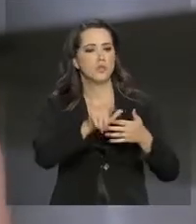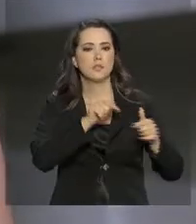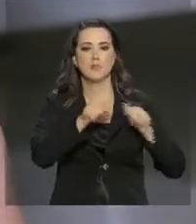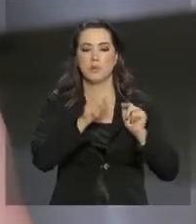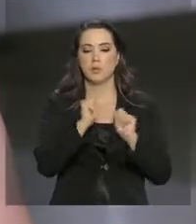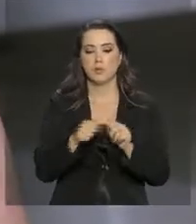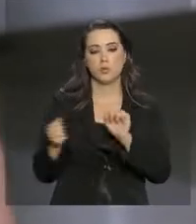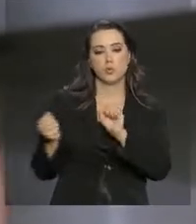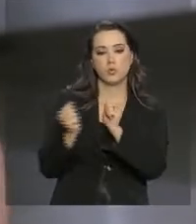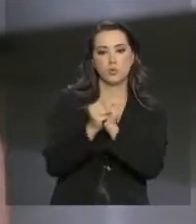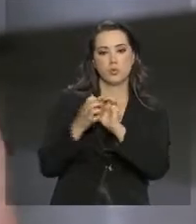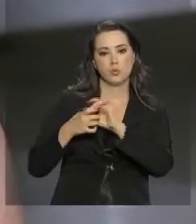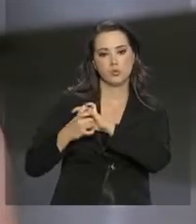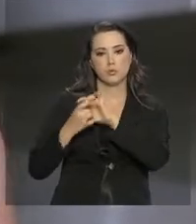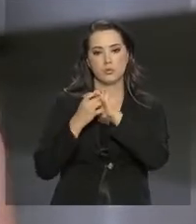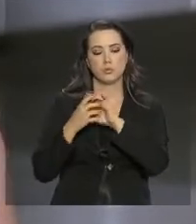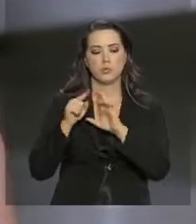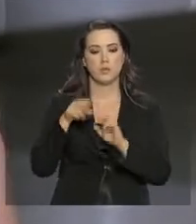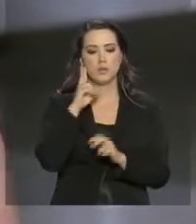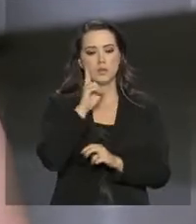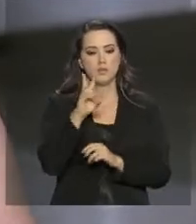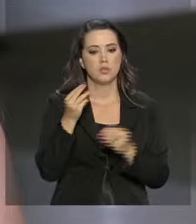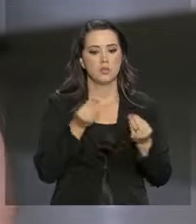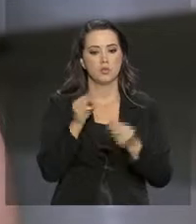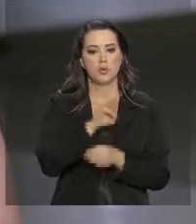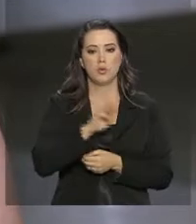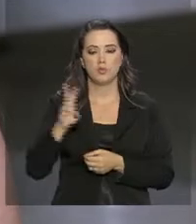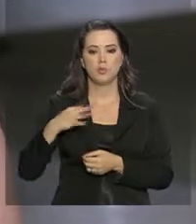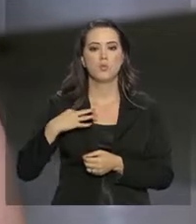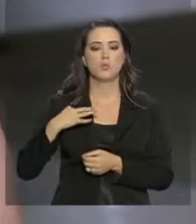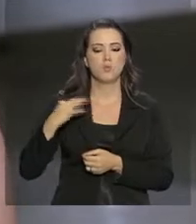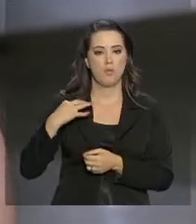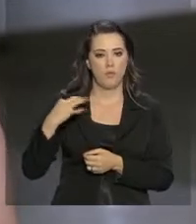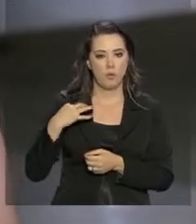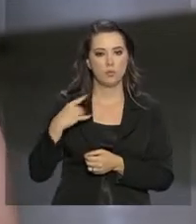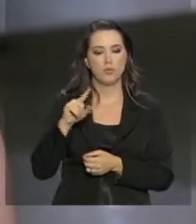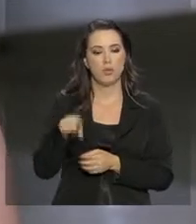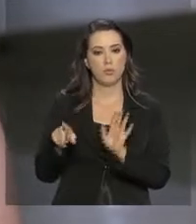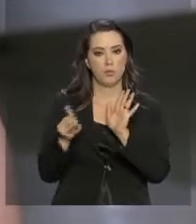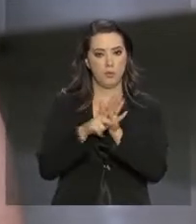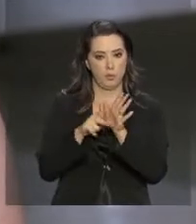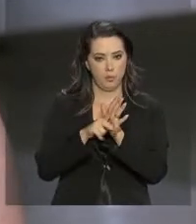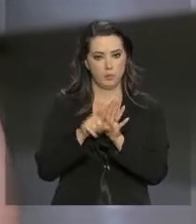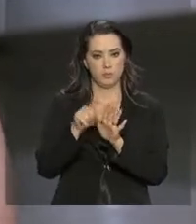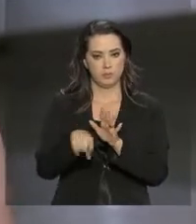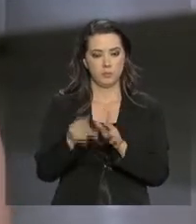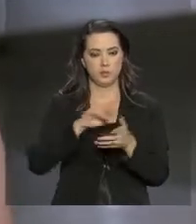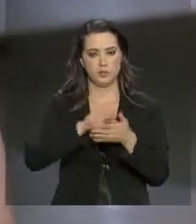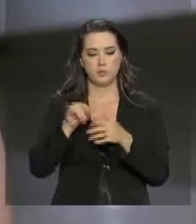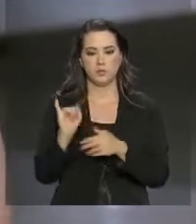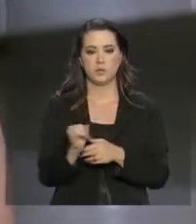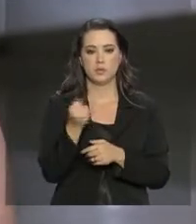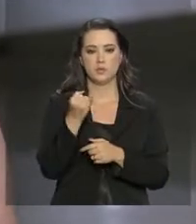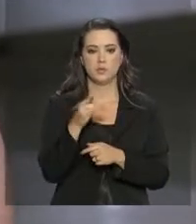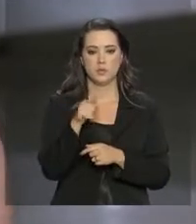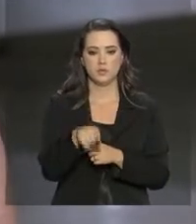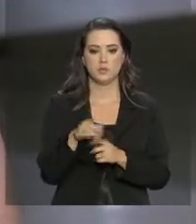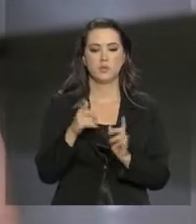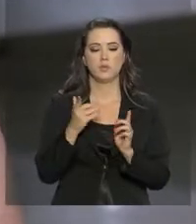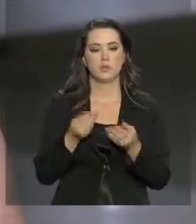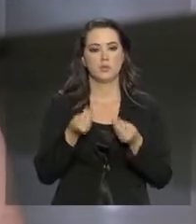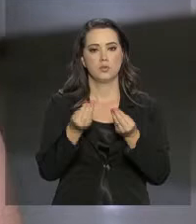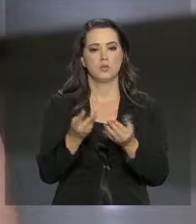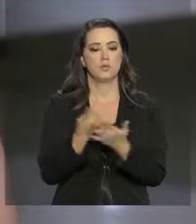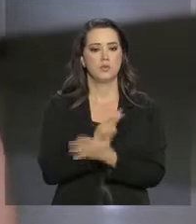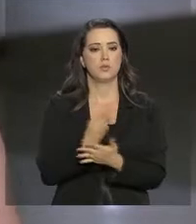e vejam as oportunidades de voluntariado que existem em todo o país uma plataforma nacional já temos várias oportunidades várias coisas que já estão